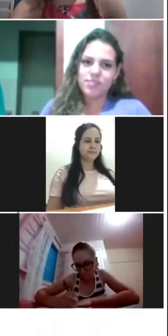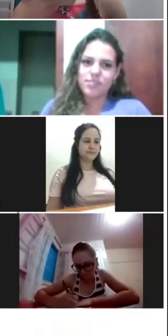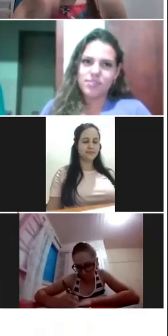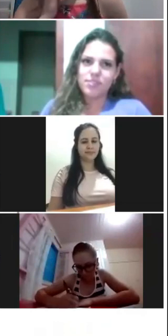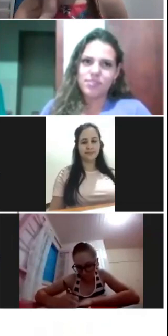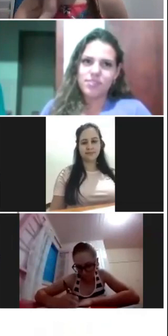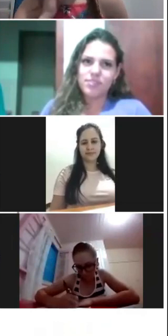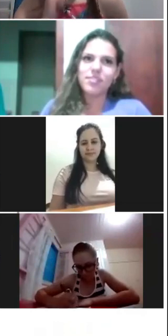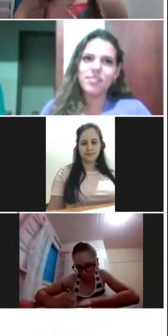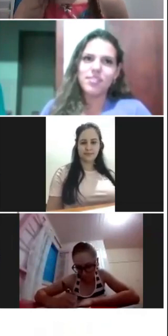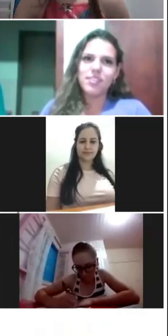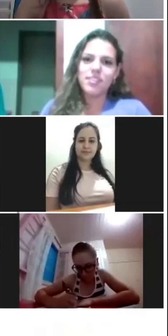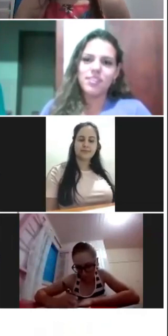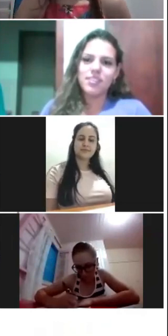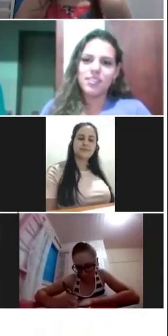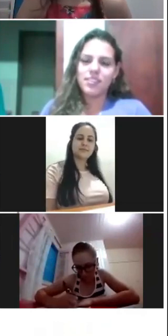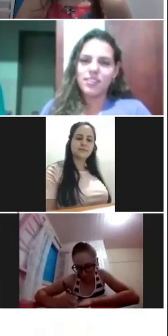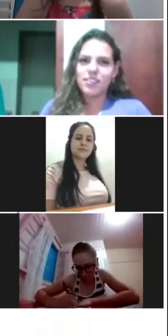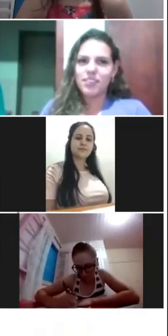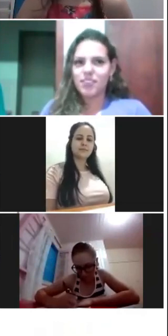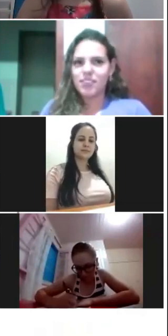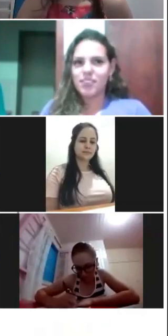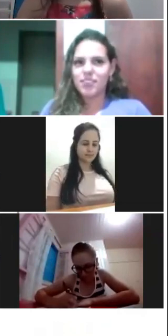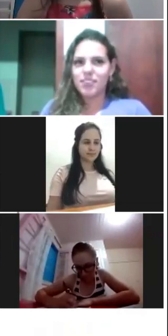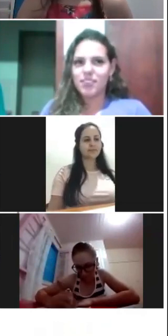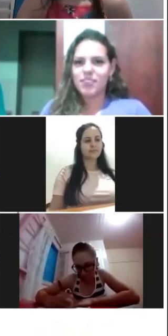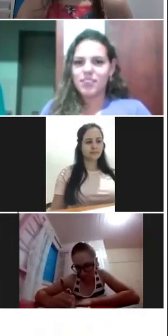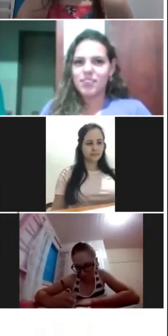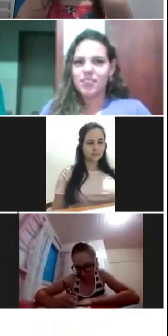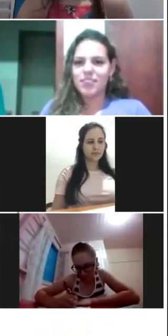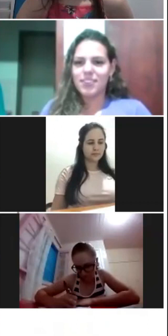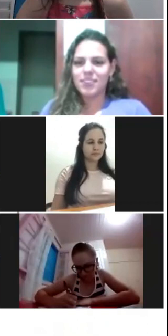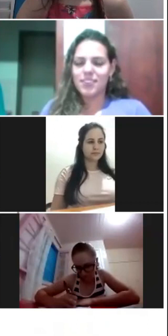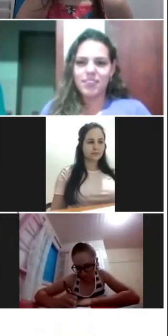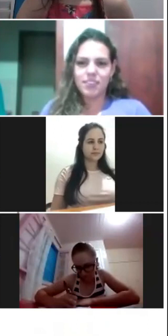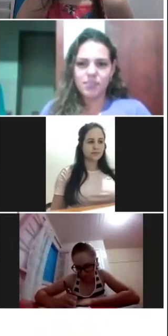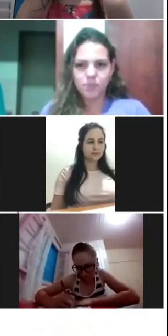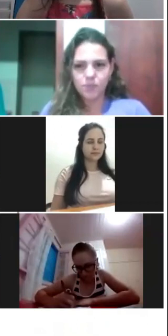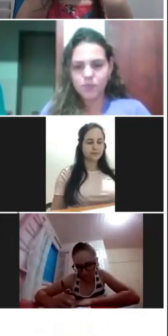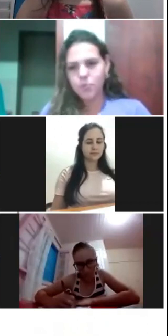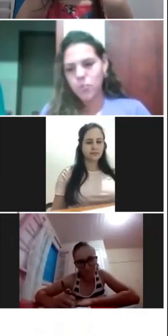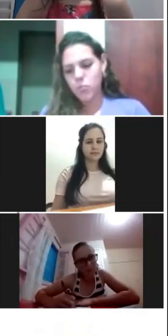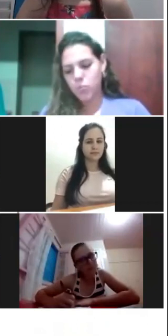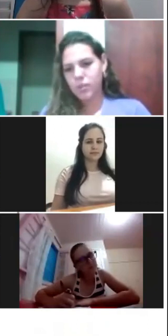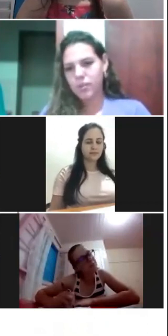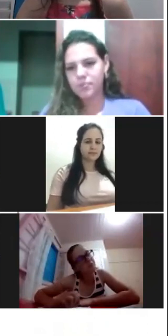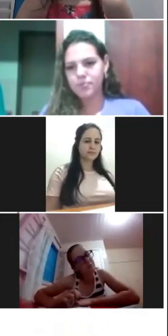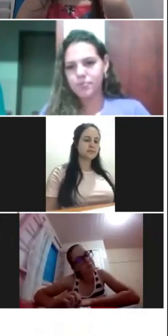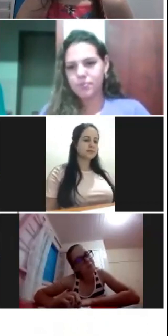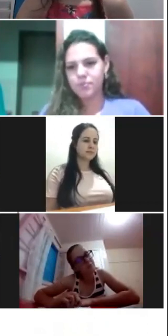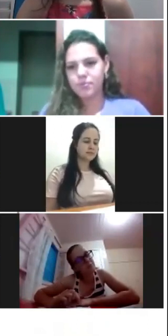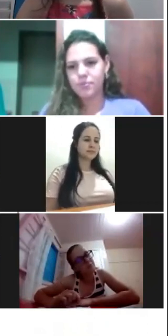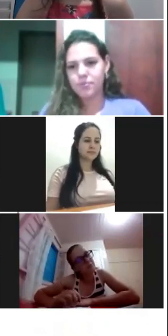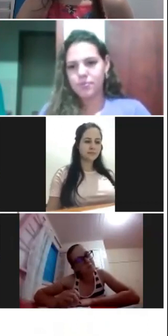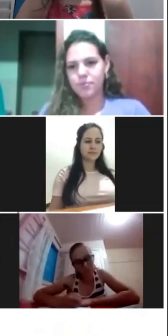Então, o DNA basicamente é uma molécula formada por duas fitas dispostas em hélice e complementares entre si. Cada